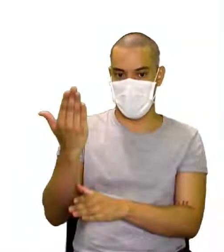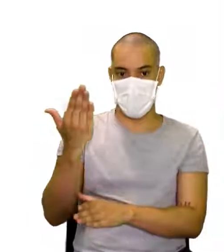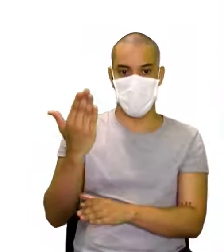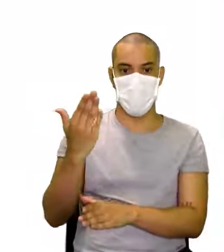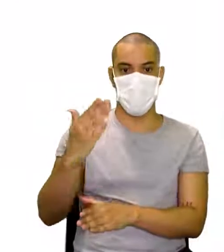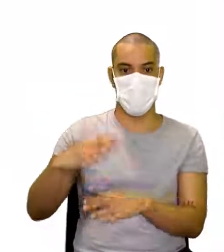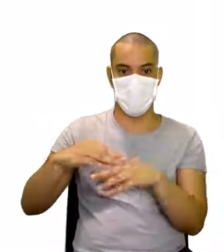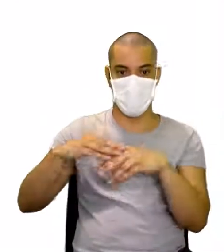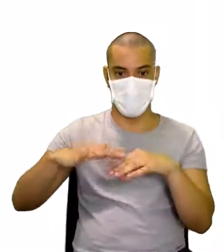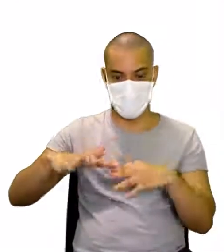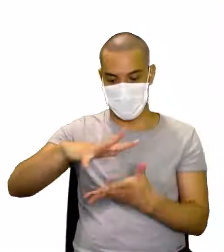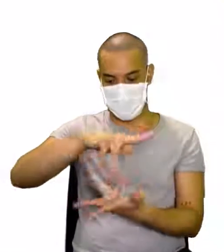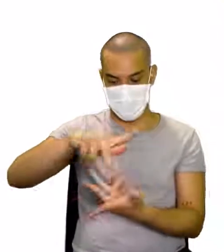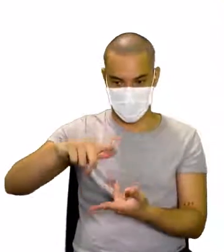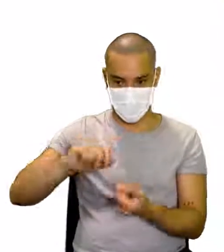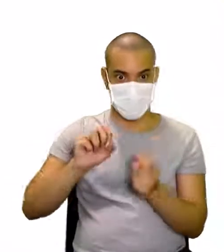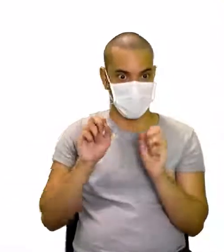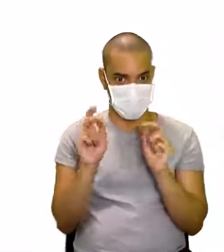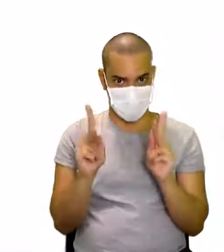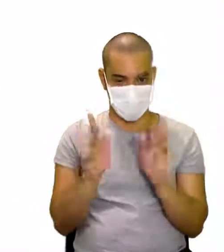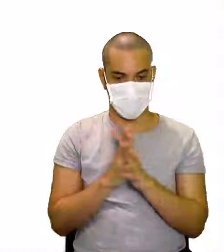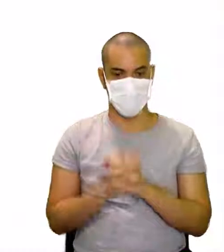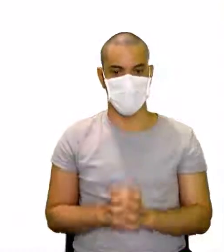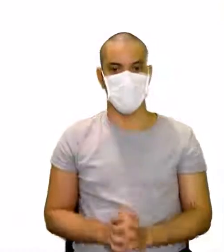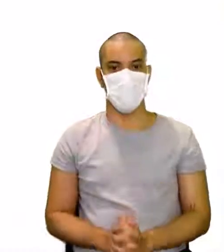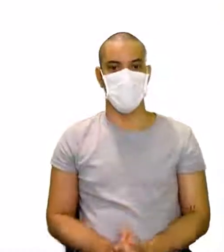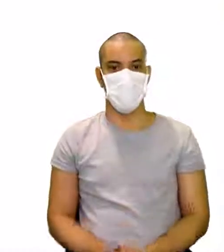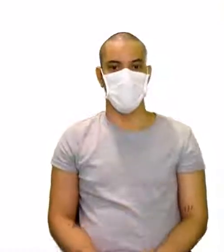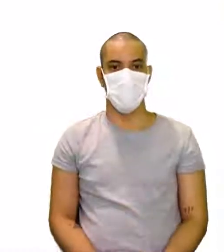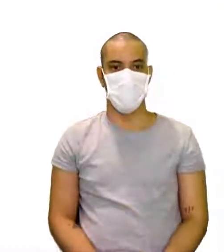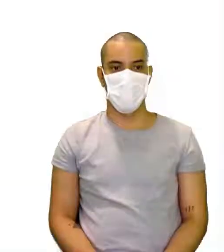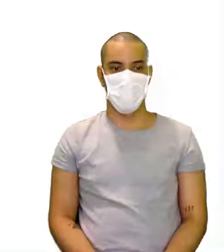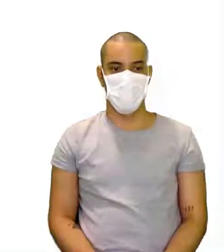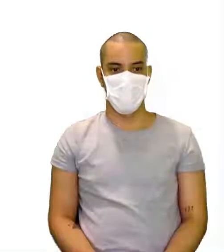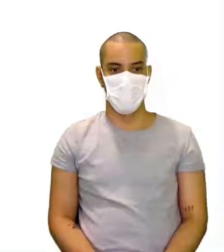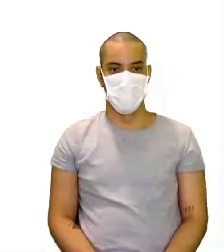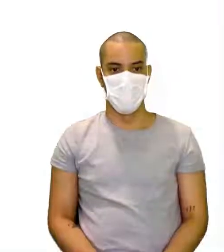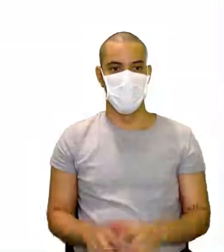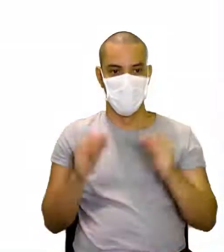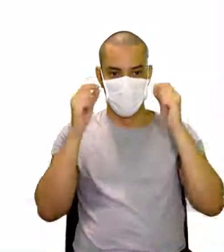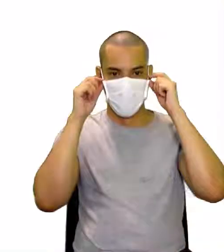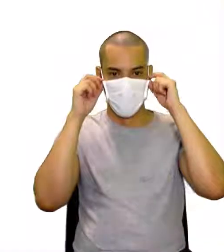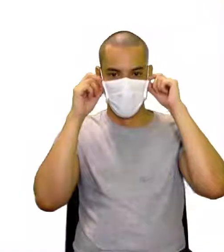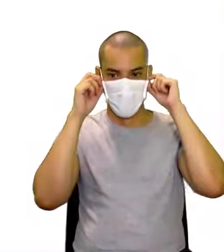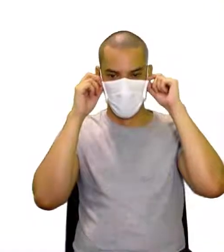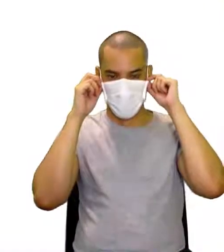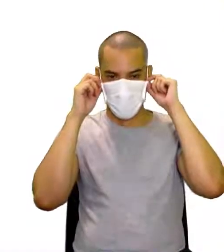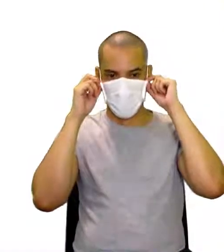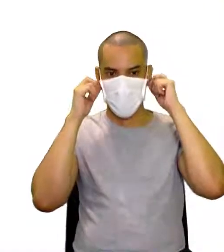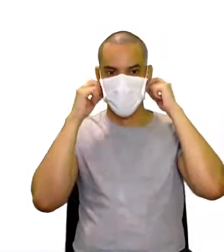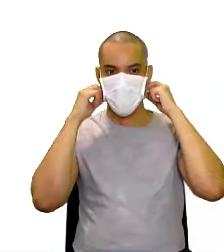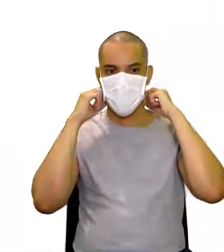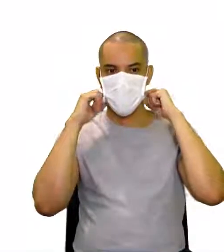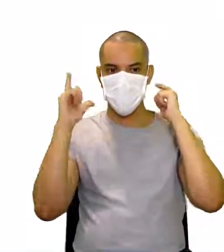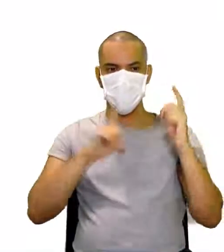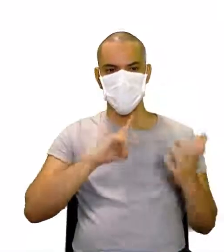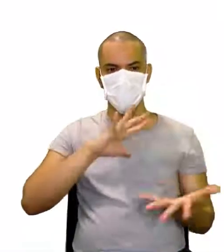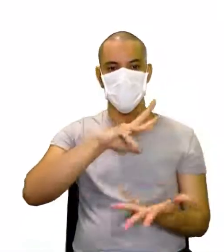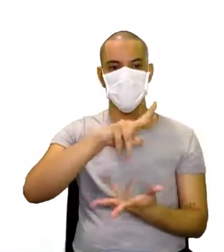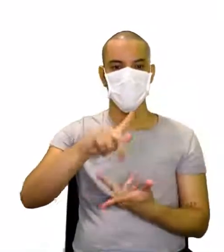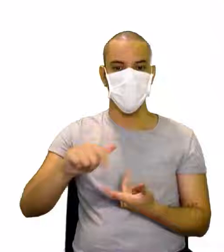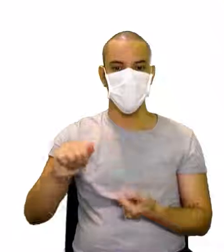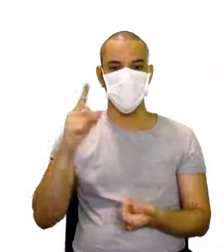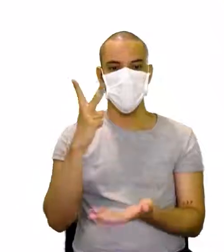Terra, ok? E vamos ver aqui, ó, de que forma isso ocorre. A Terra exerce sobre uma agulha magnética